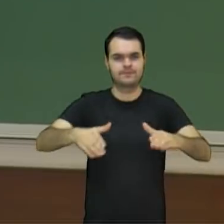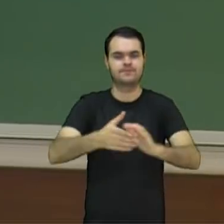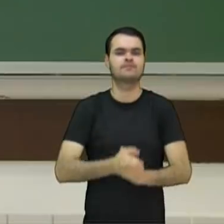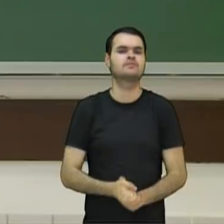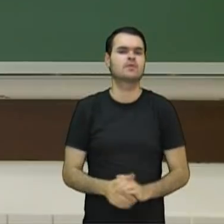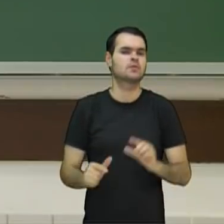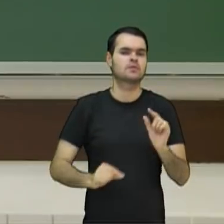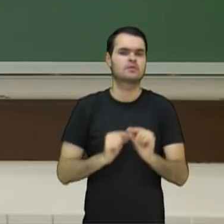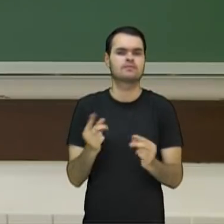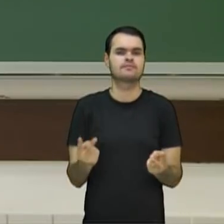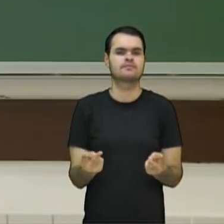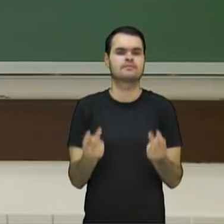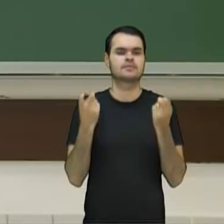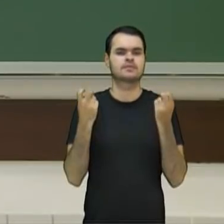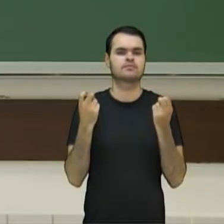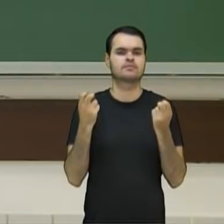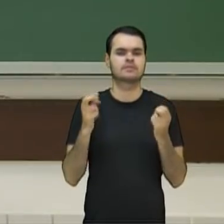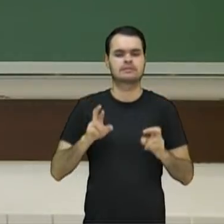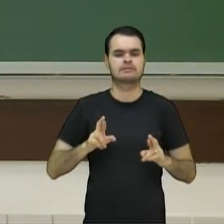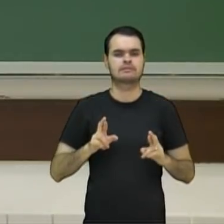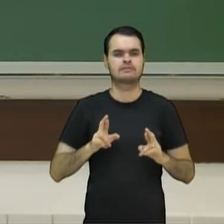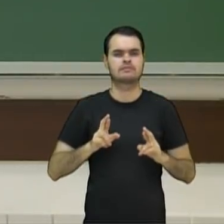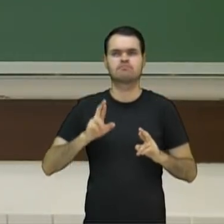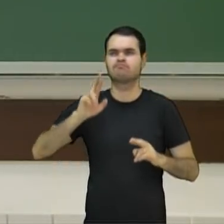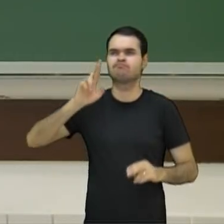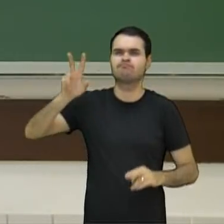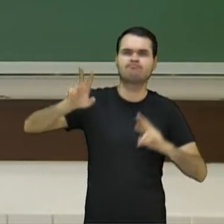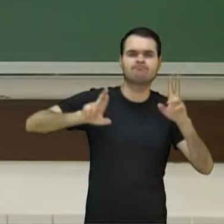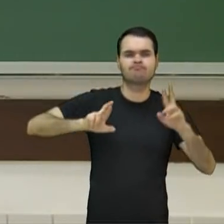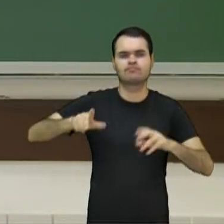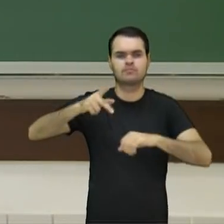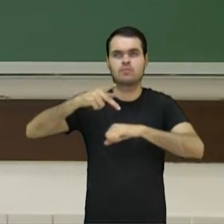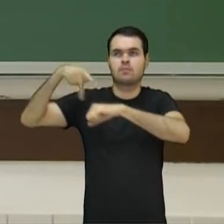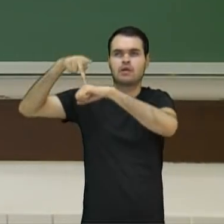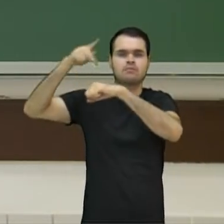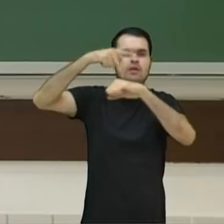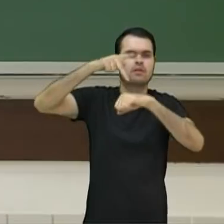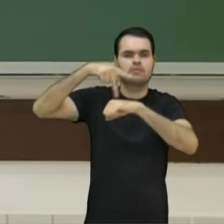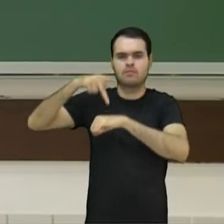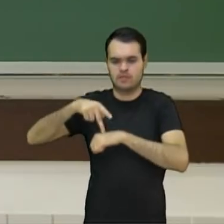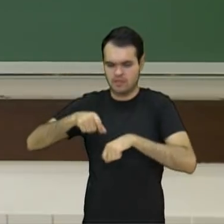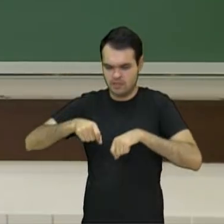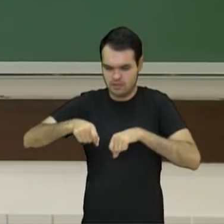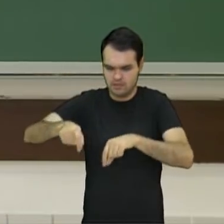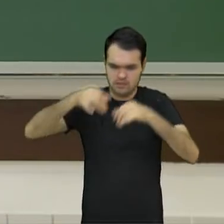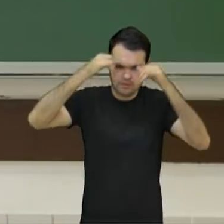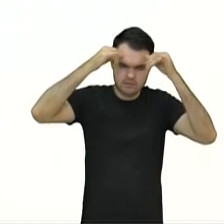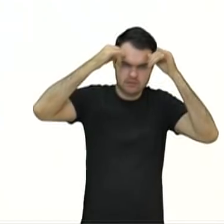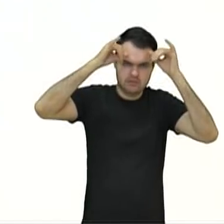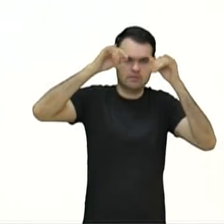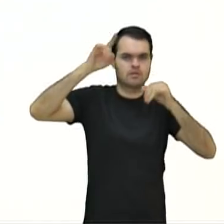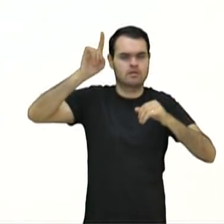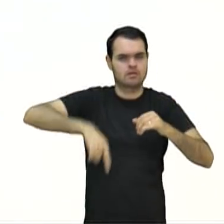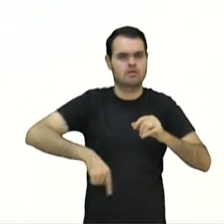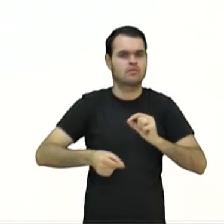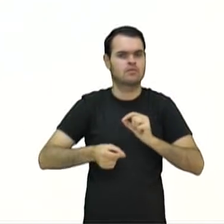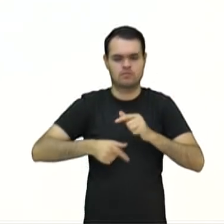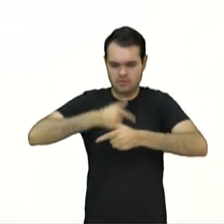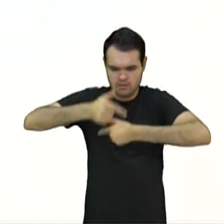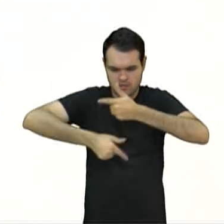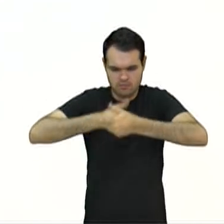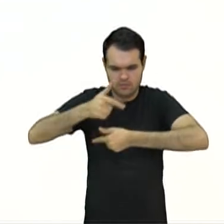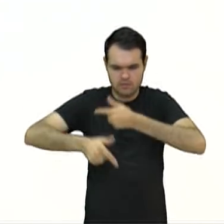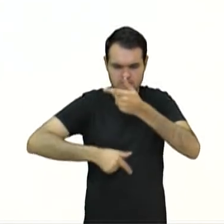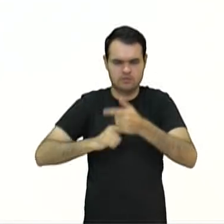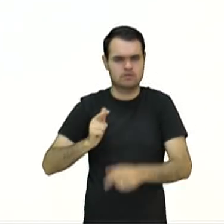que a gente percebe, então, nos diferentes países? Que a agricultura e a pecuária são atividades que compõem